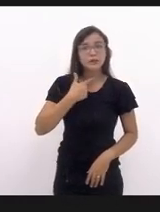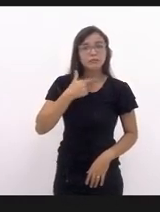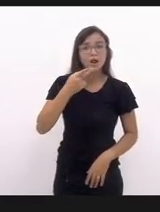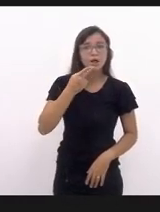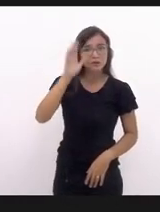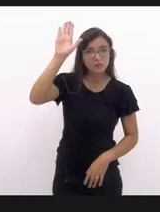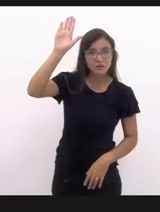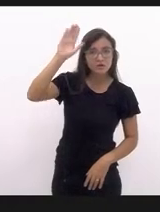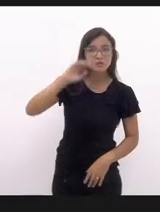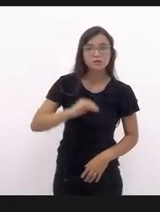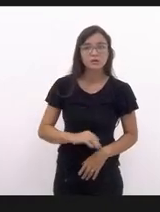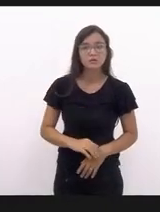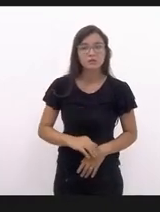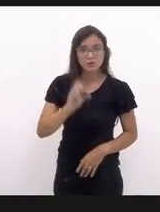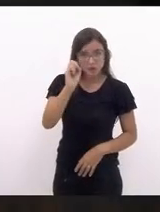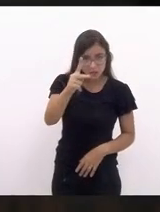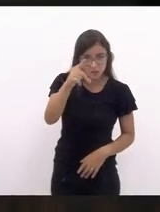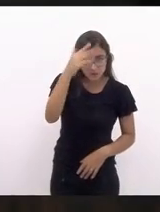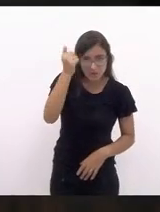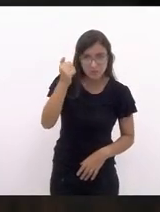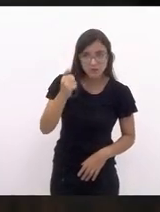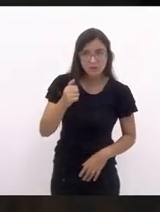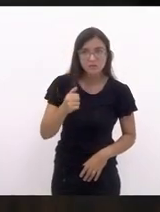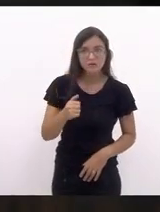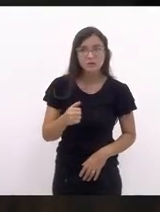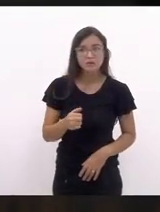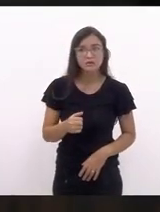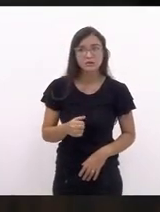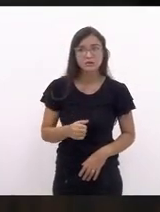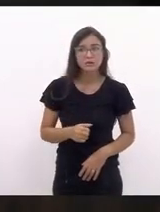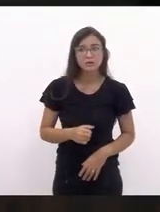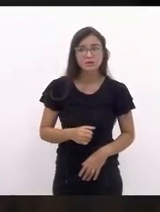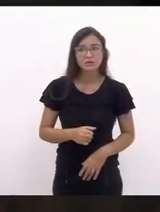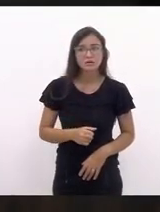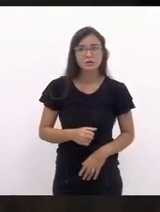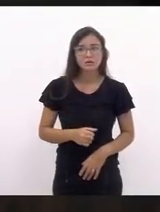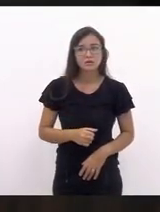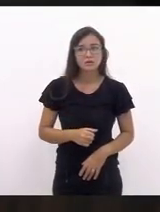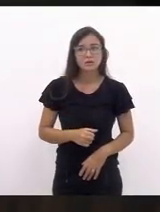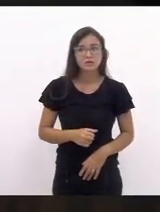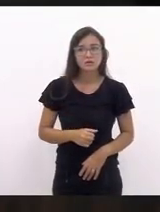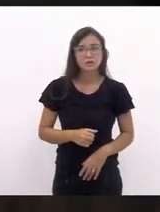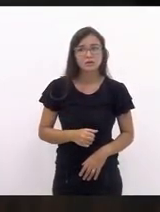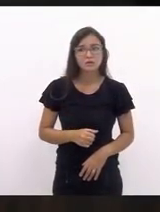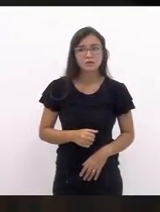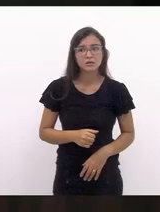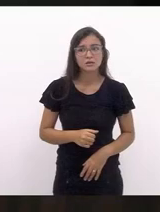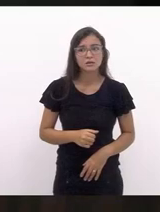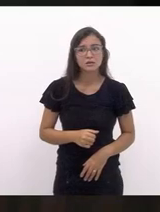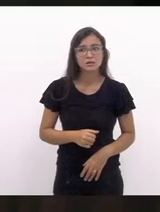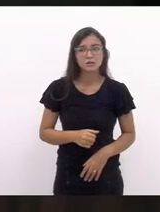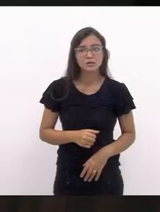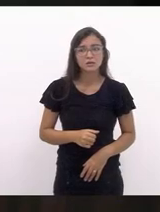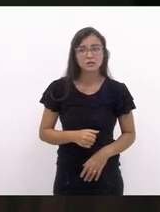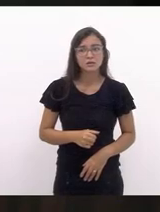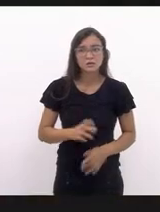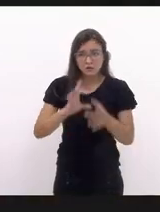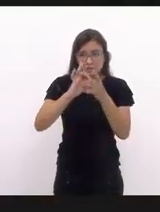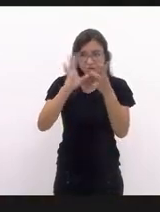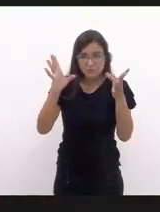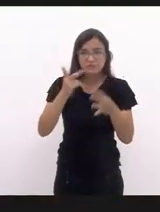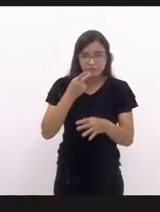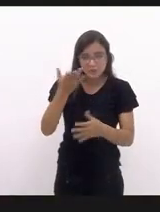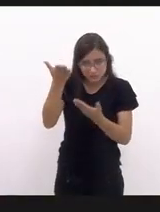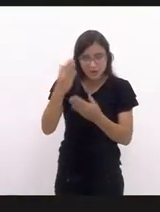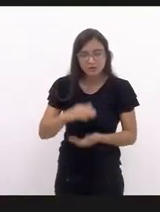tá rótulo eu passei a palavra para você amigo ah ah então tá bom mão